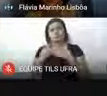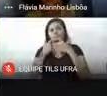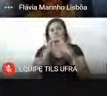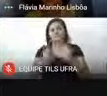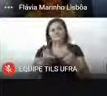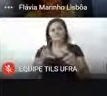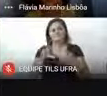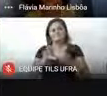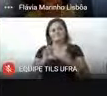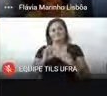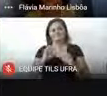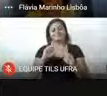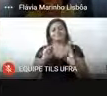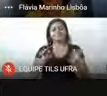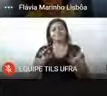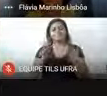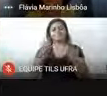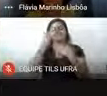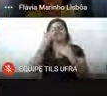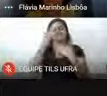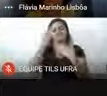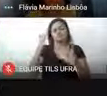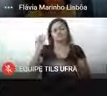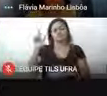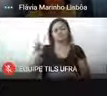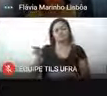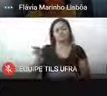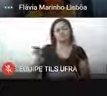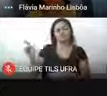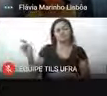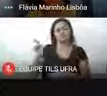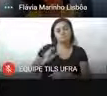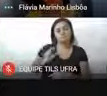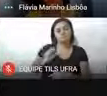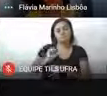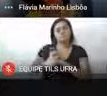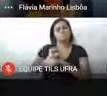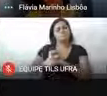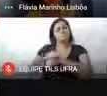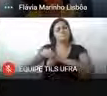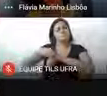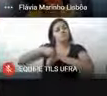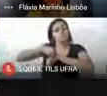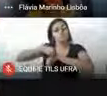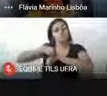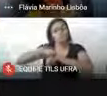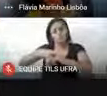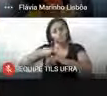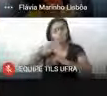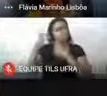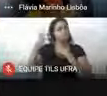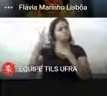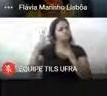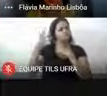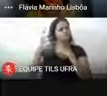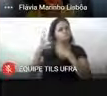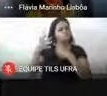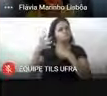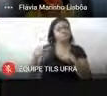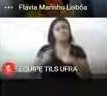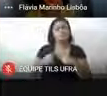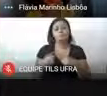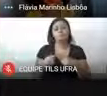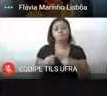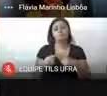ele a esse convite, né, espero ter colaborado de alguma forma, né, porque passaram por aqui